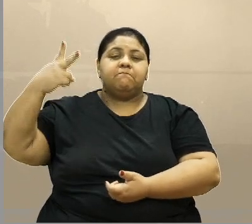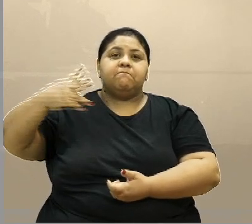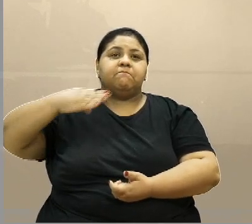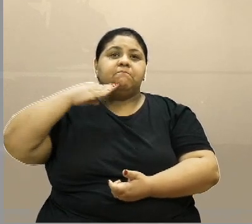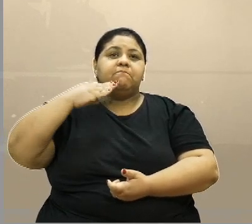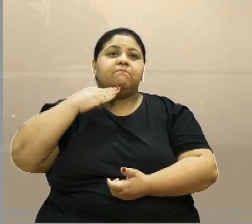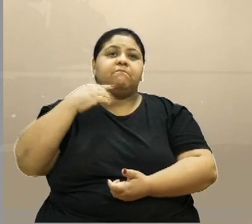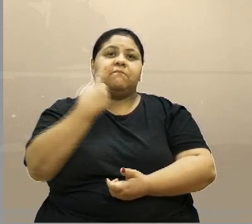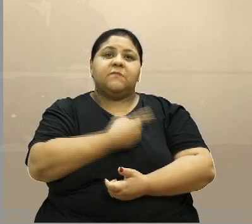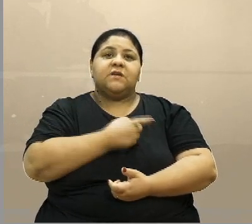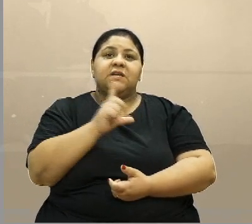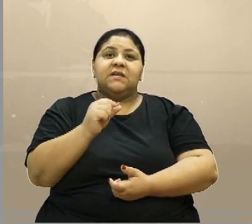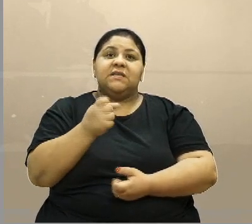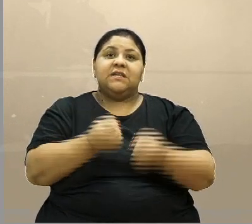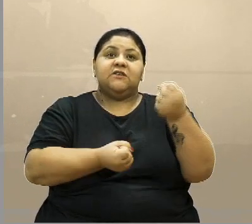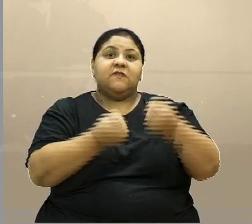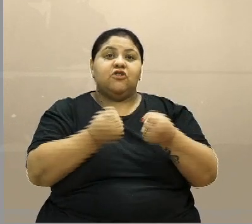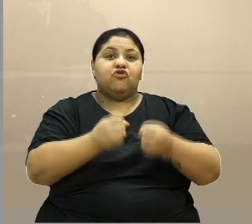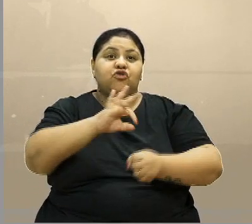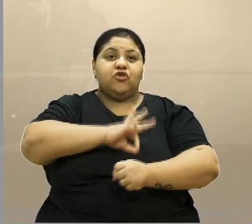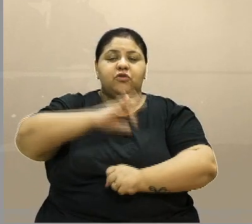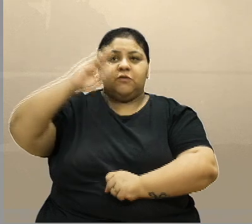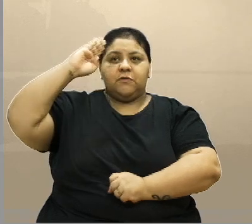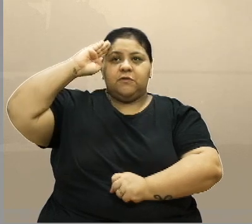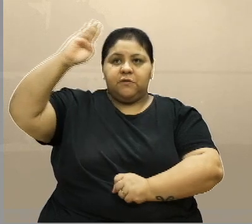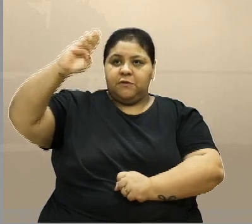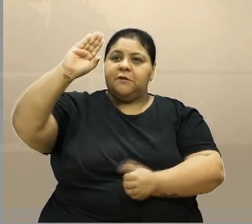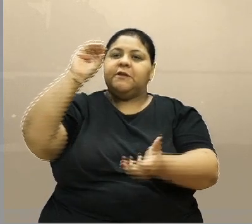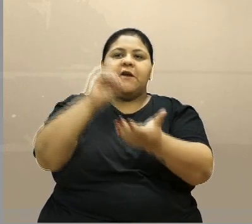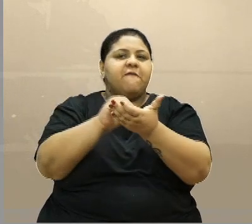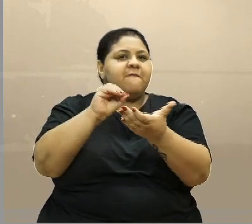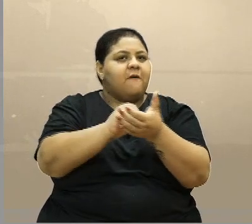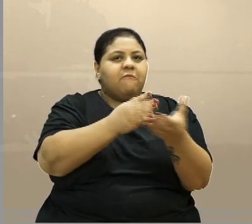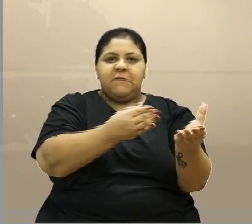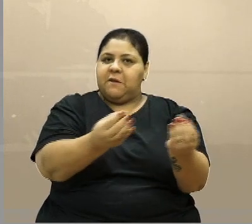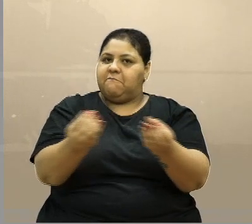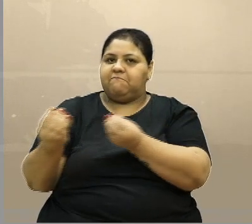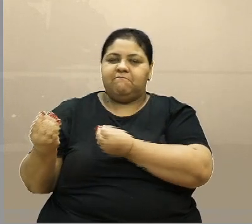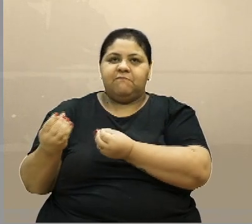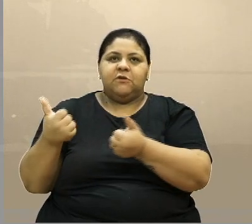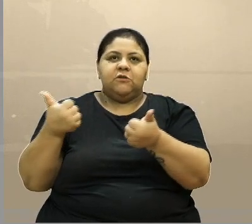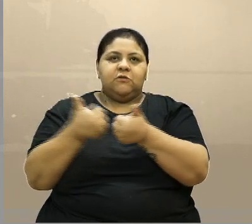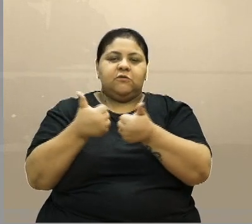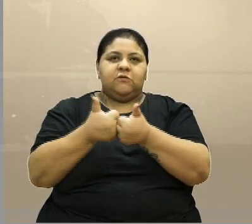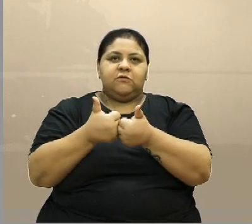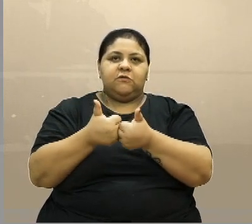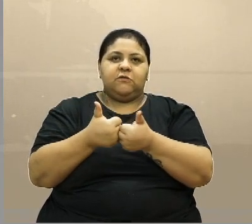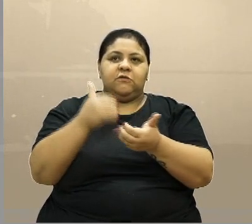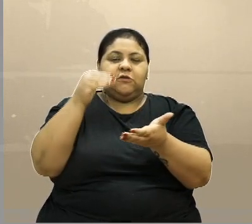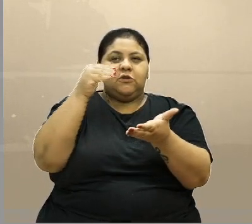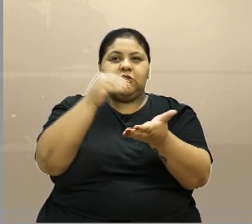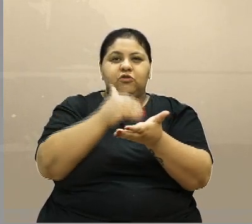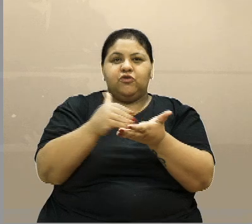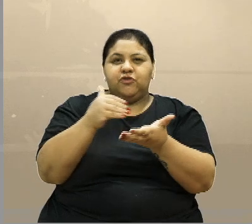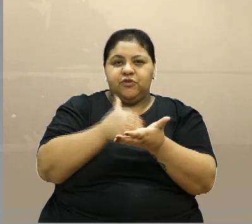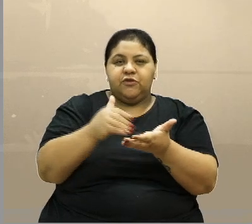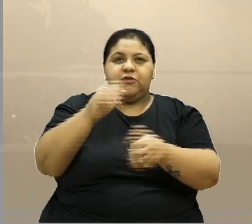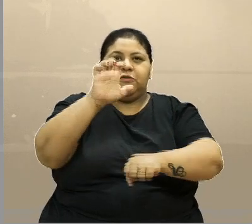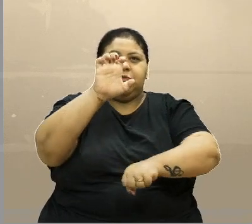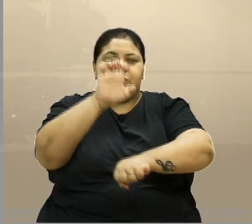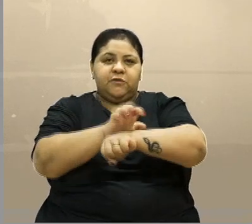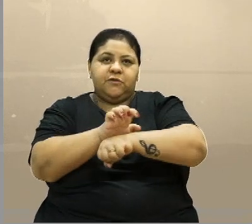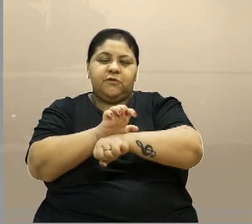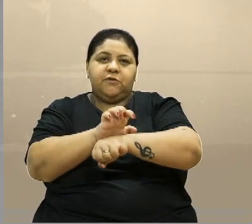momento, 10 viaturas para a Brigada Militar, que a deficiência era muito grande, através do secretário estadual César Schirmer,